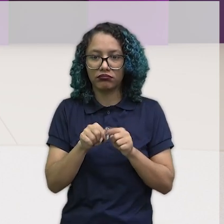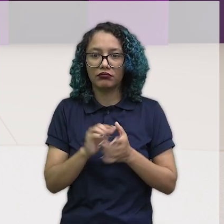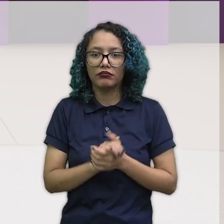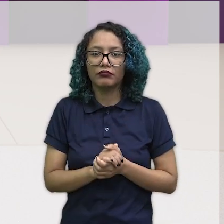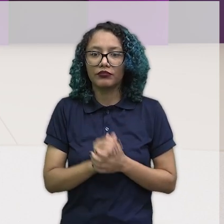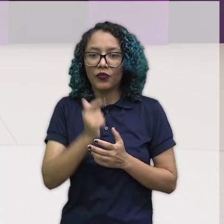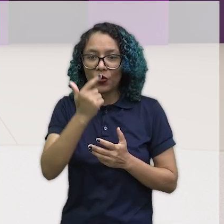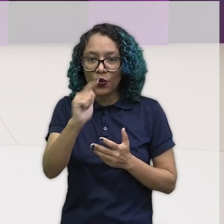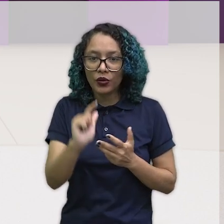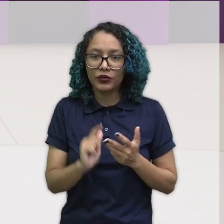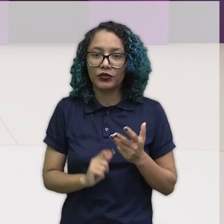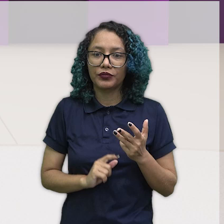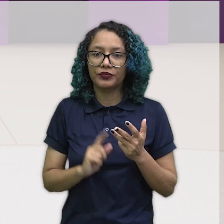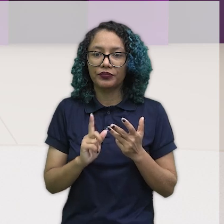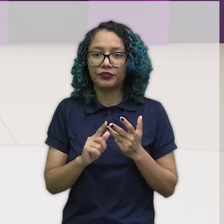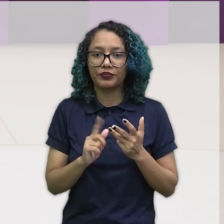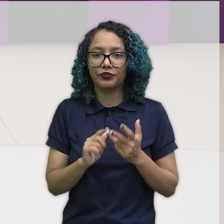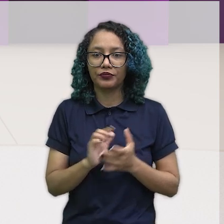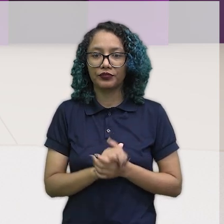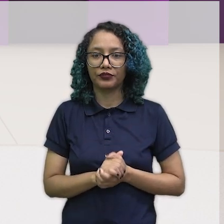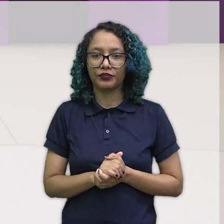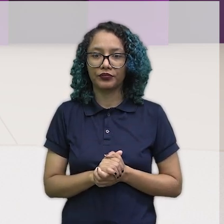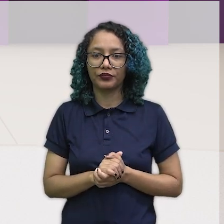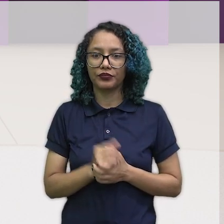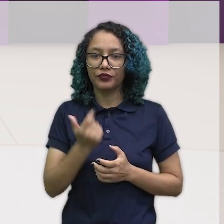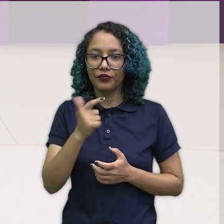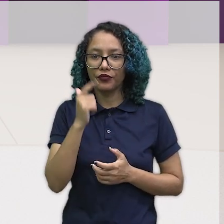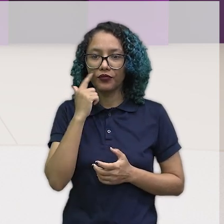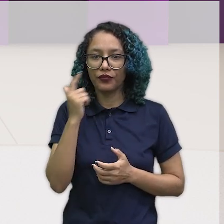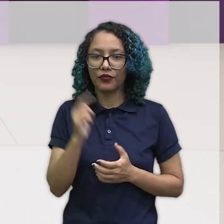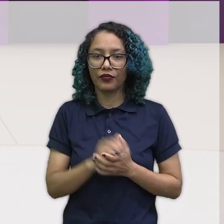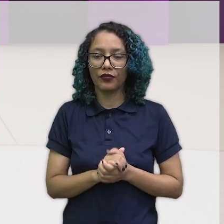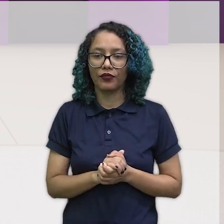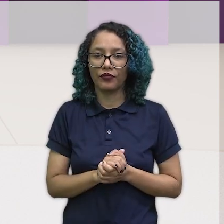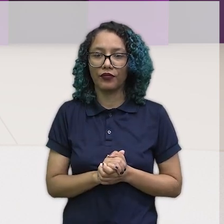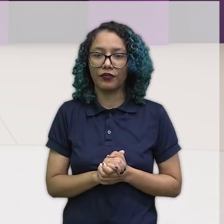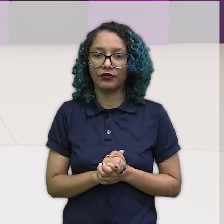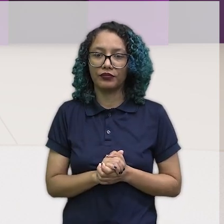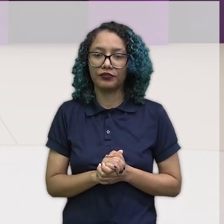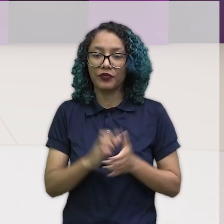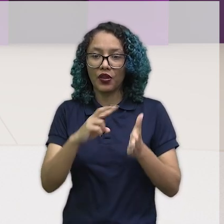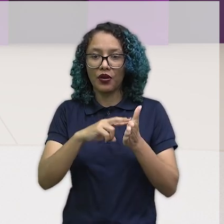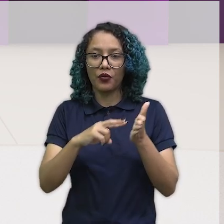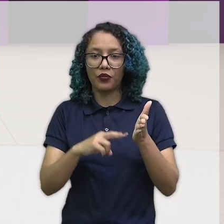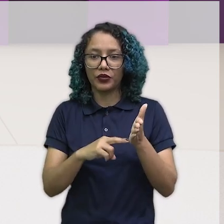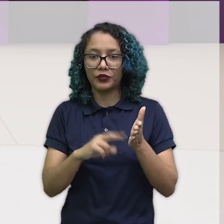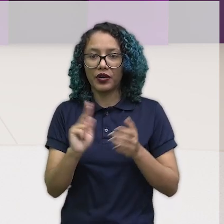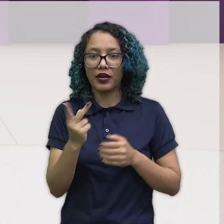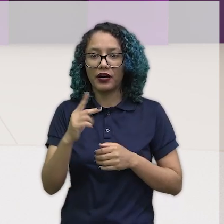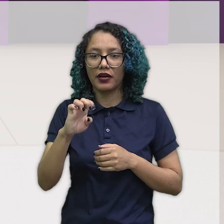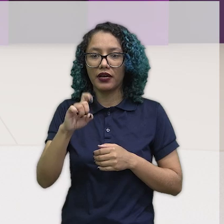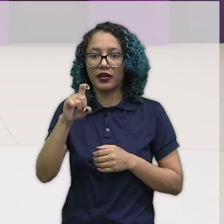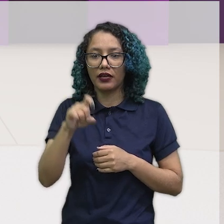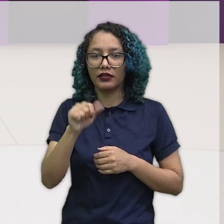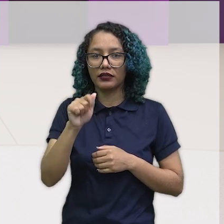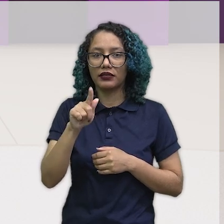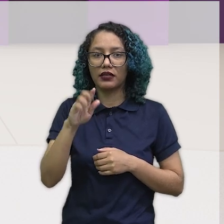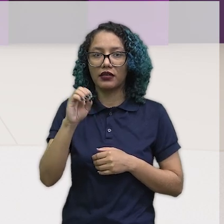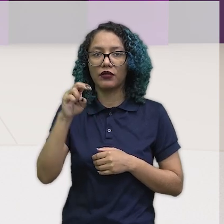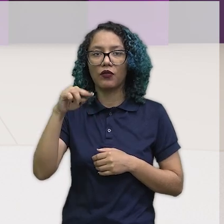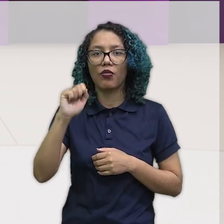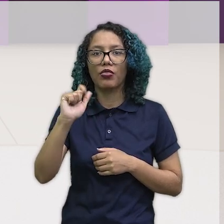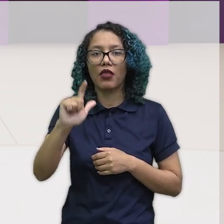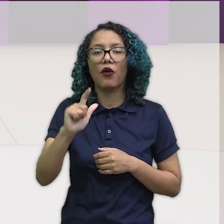Temos mais exemplos também, não temos? Olha aí o nosso próximo exemplo. Nós temos o prisma hexagonal ou hexagonal. Por